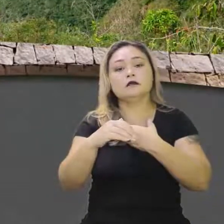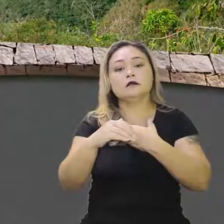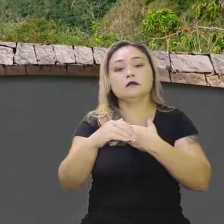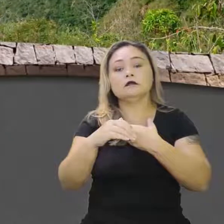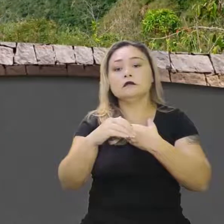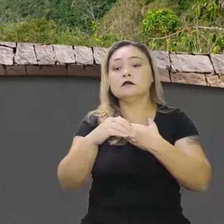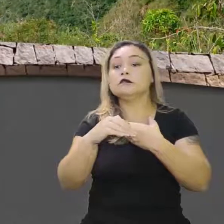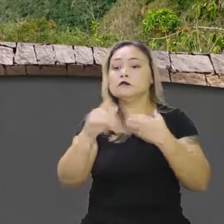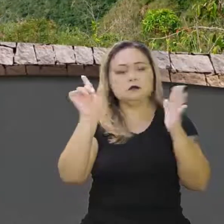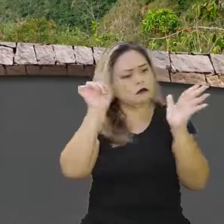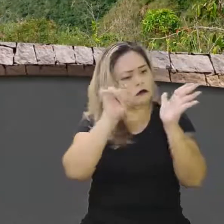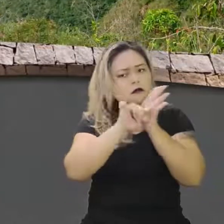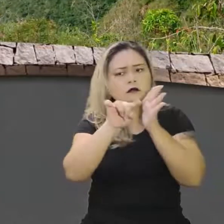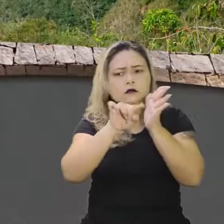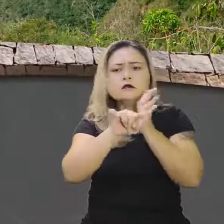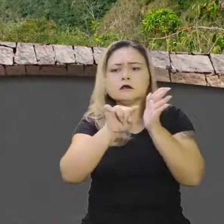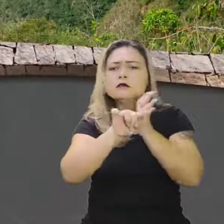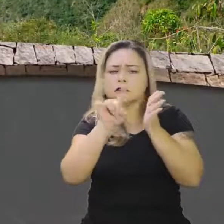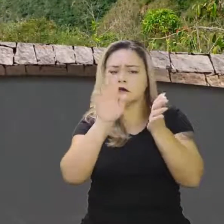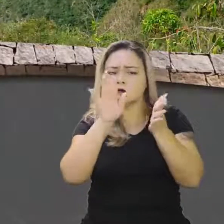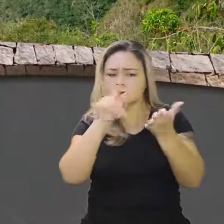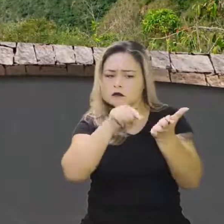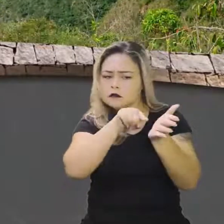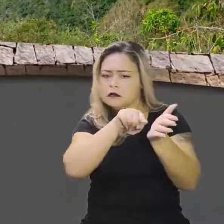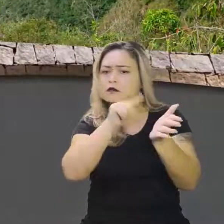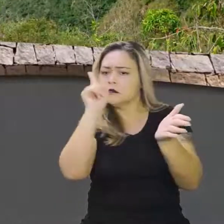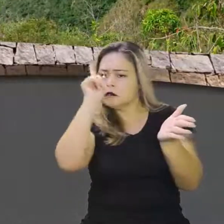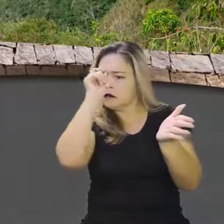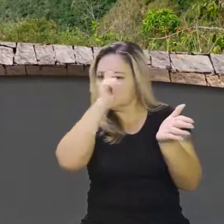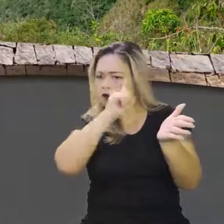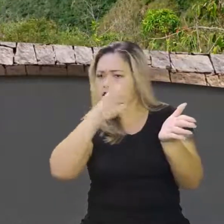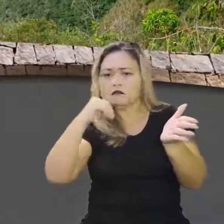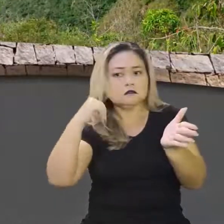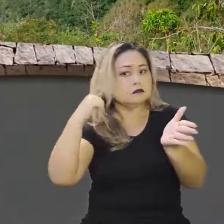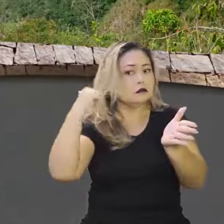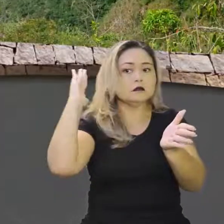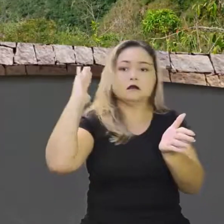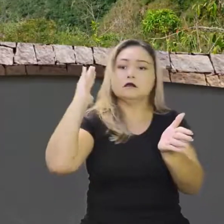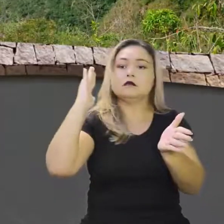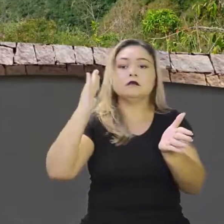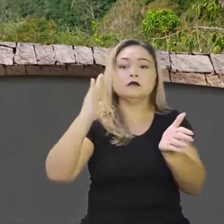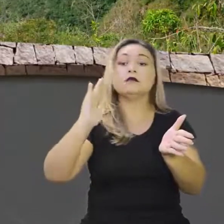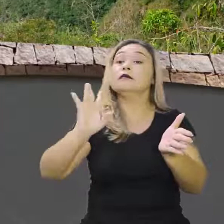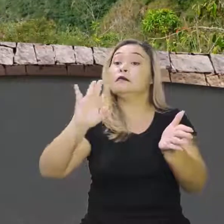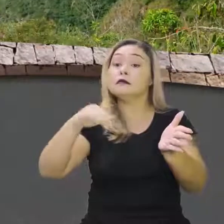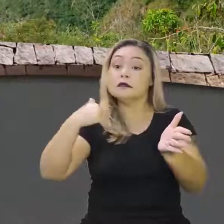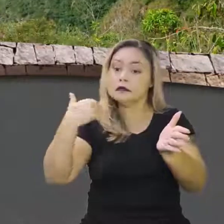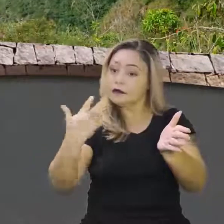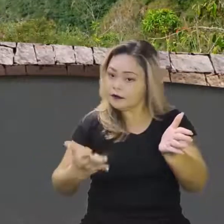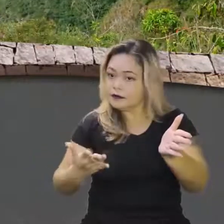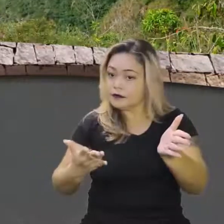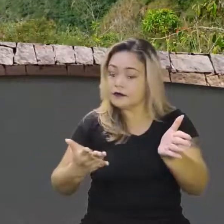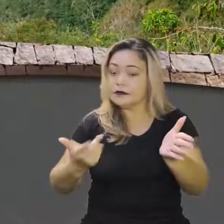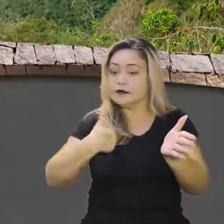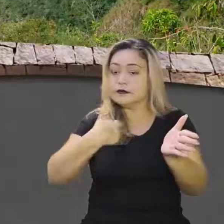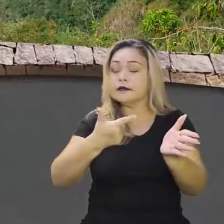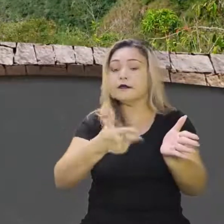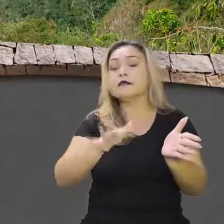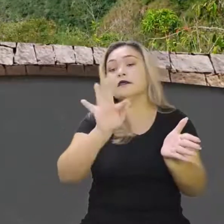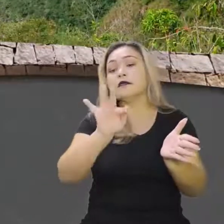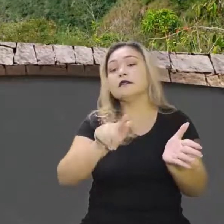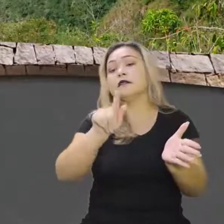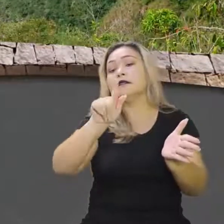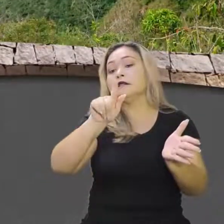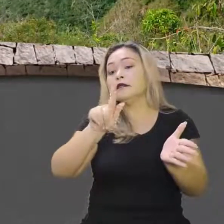complexidade das questões que ela elabora são de alto nível. Então, nós estamos trazendo questões da